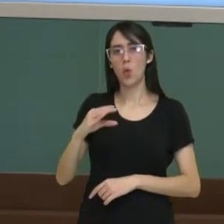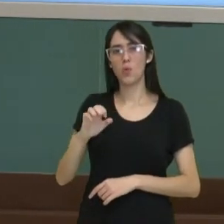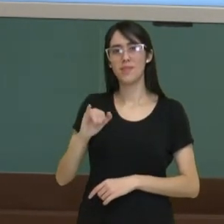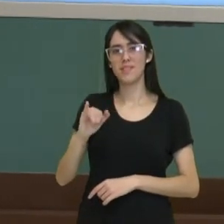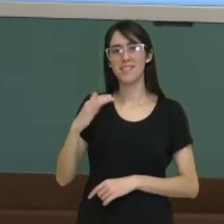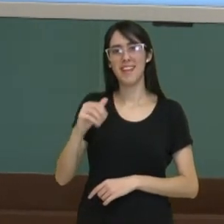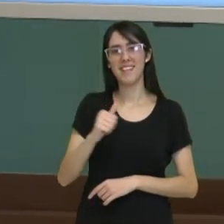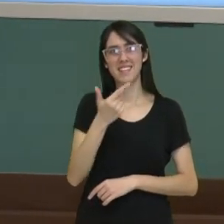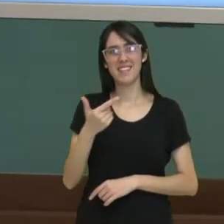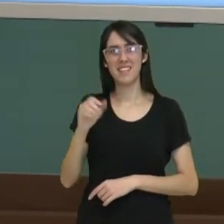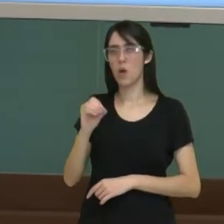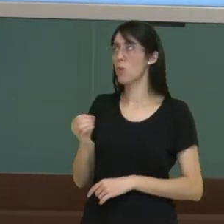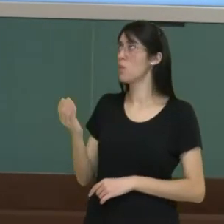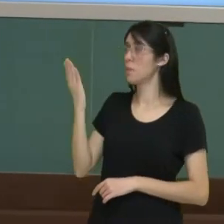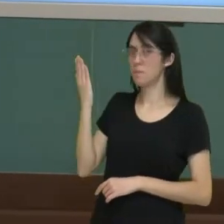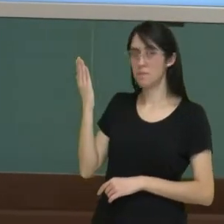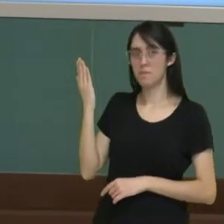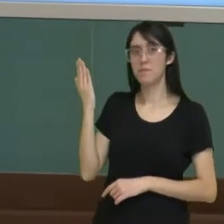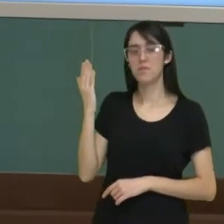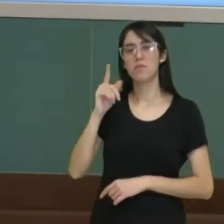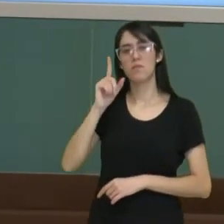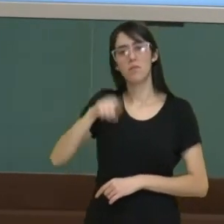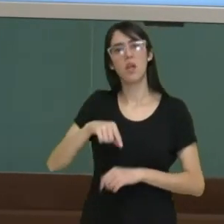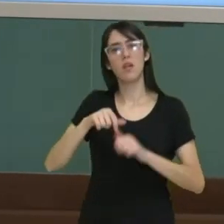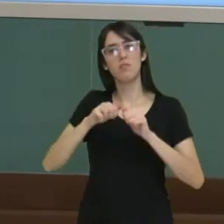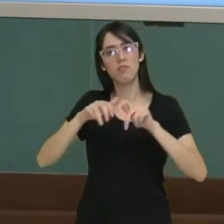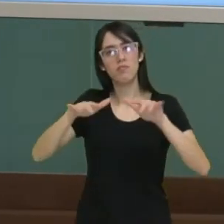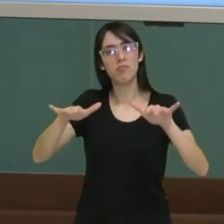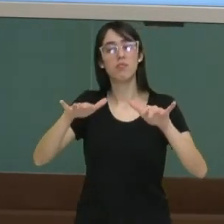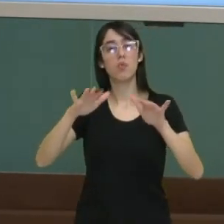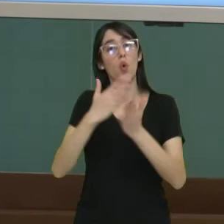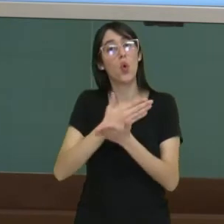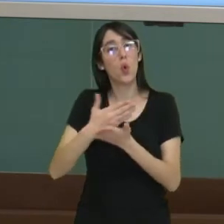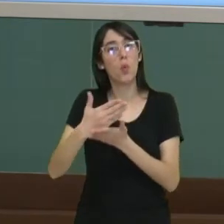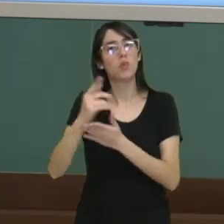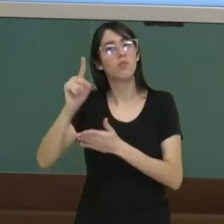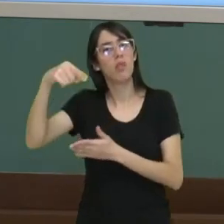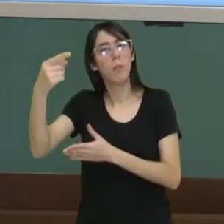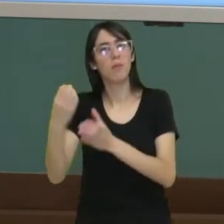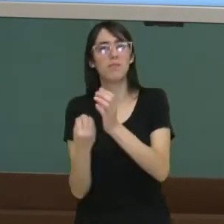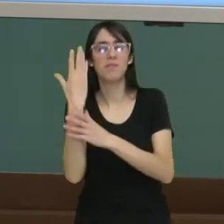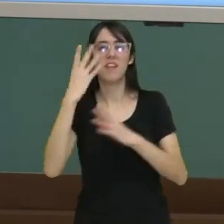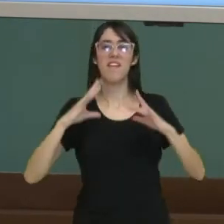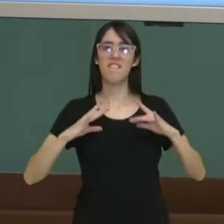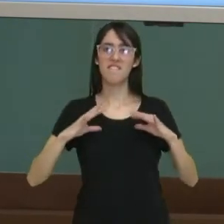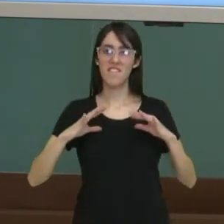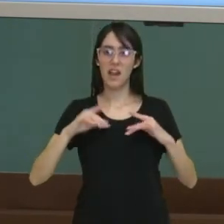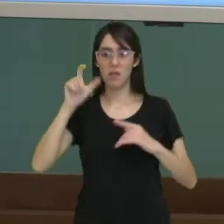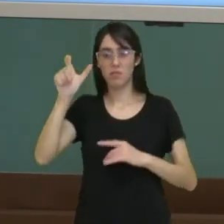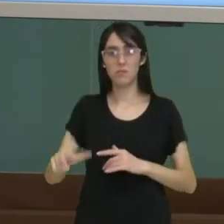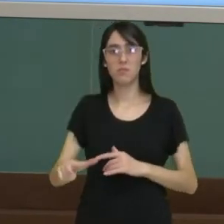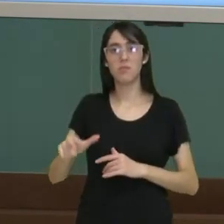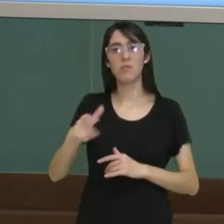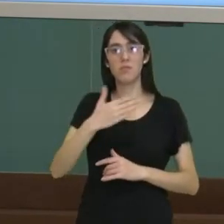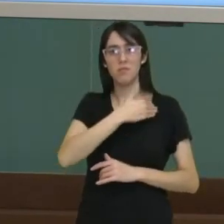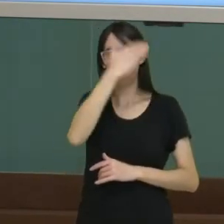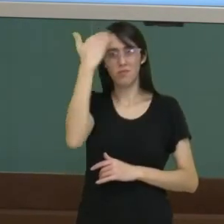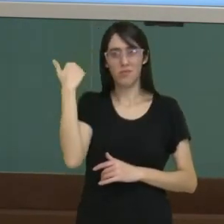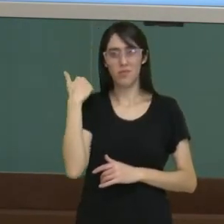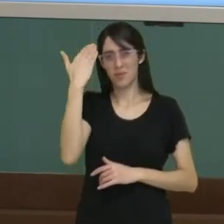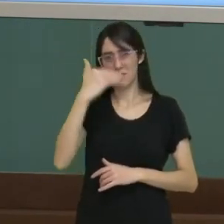mas ainda ele vai colocar a Nossa Senhora da Conceição Aparecida como a padroeira do Brasil,